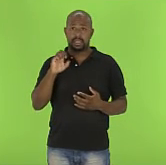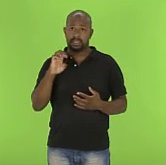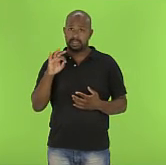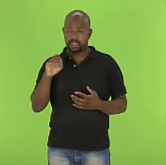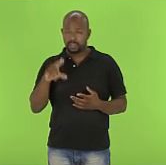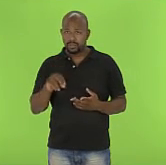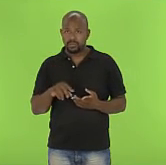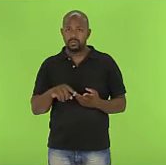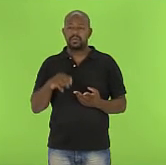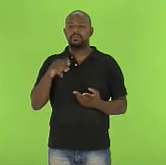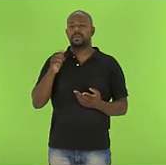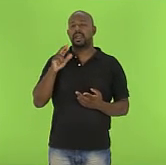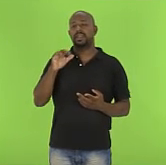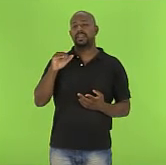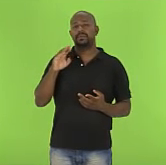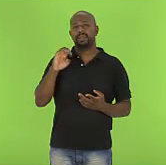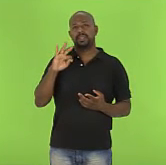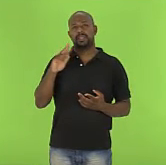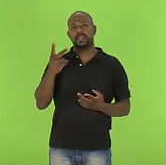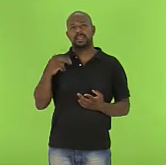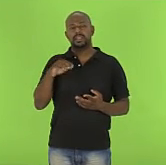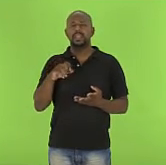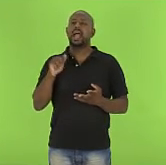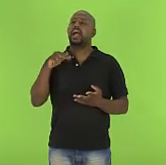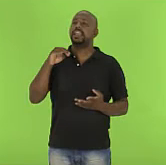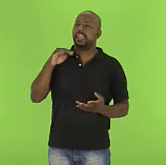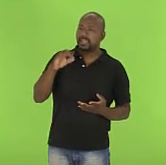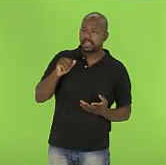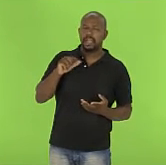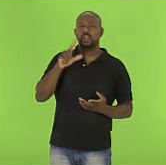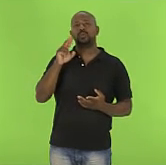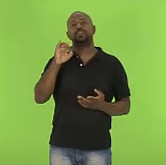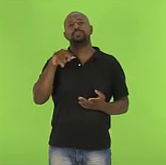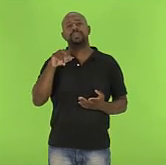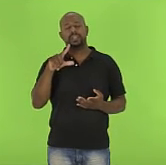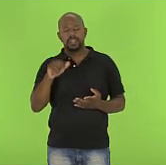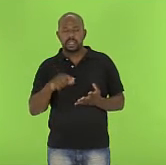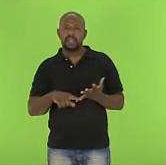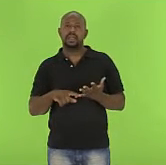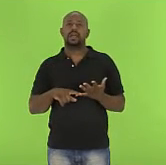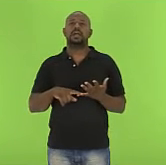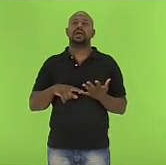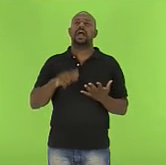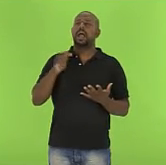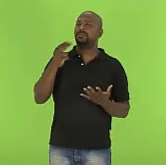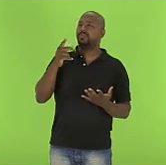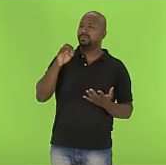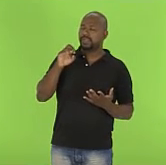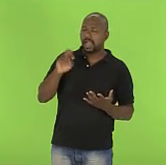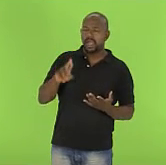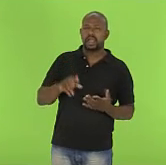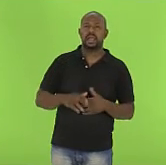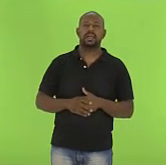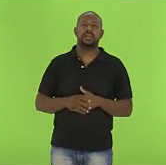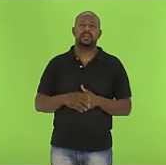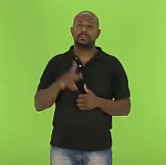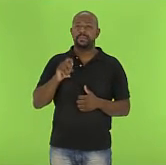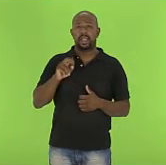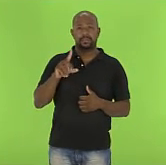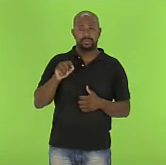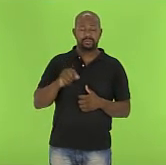um Caetano, uma Maria Bethânia, uma Anitta, uma Ludmilla, Pablo Vittar.